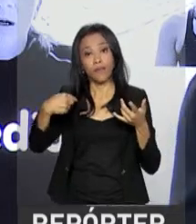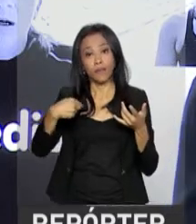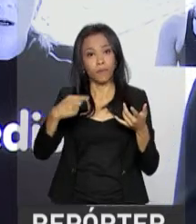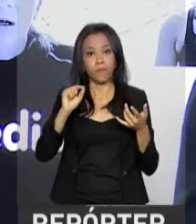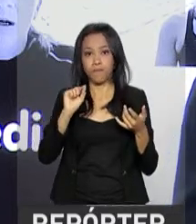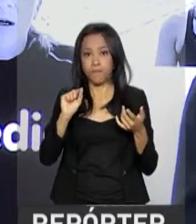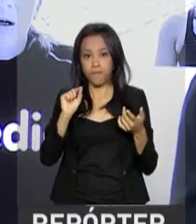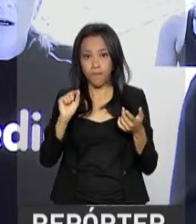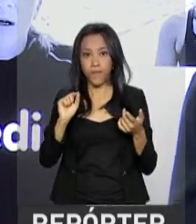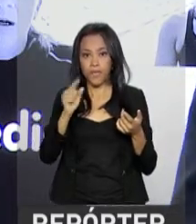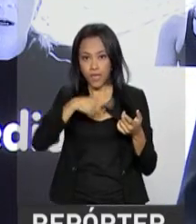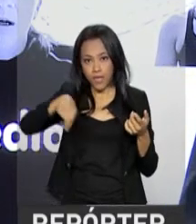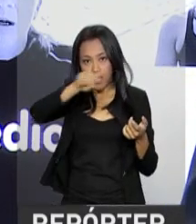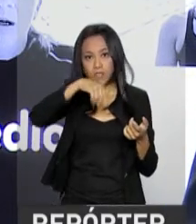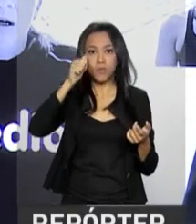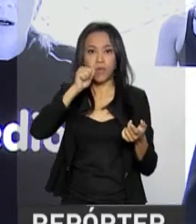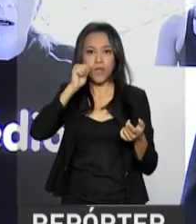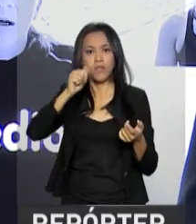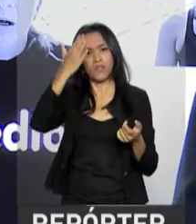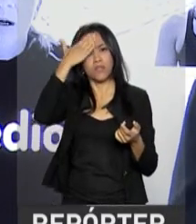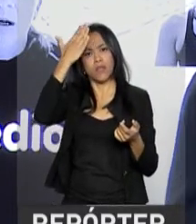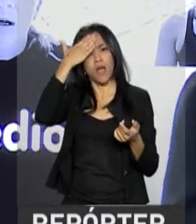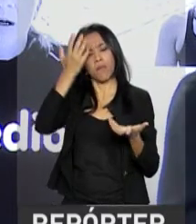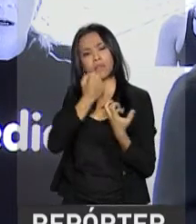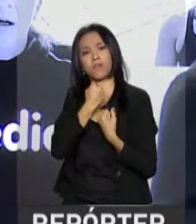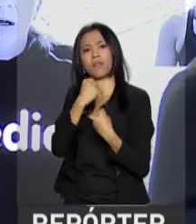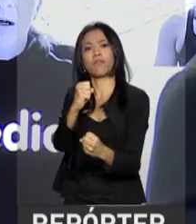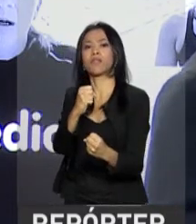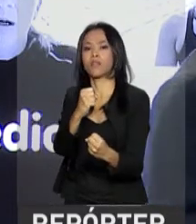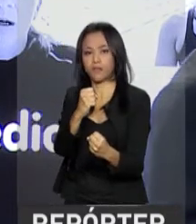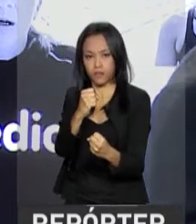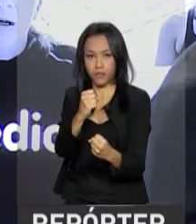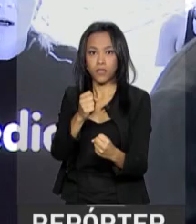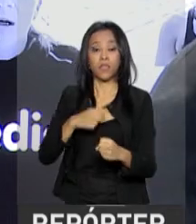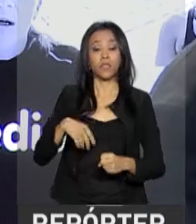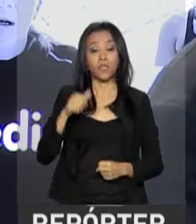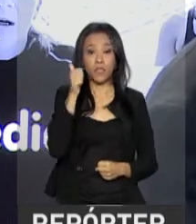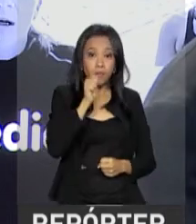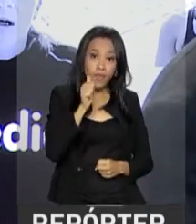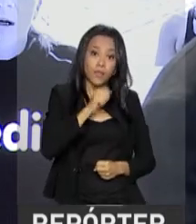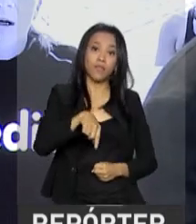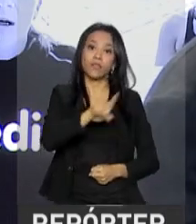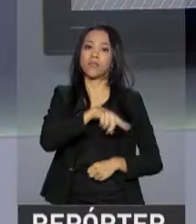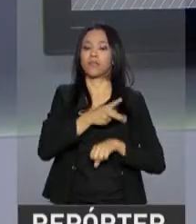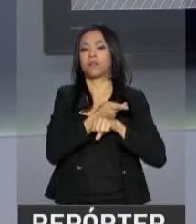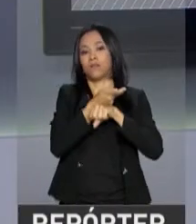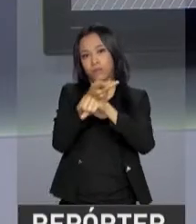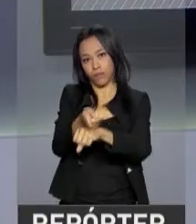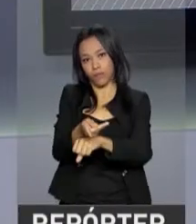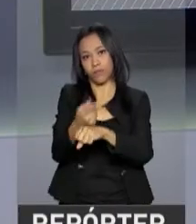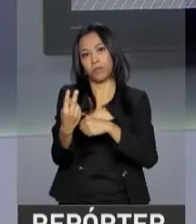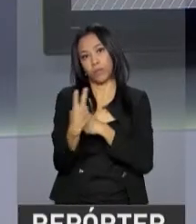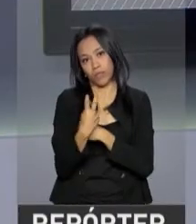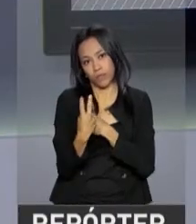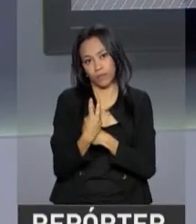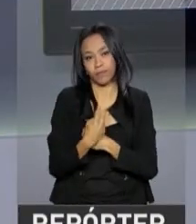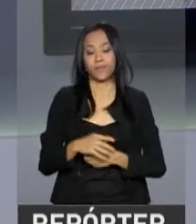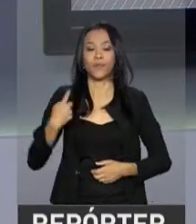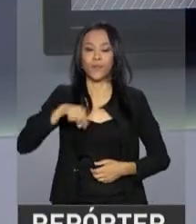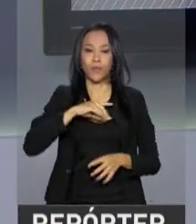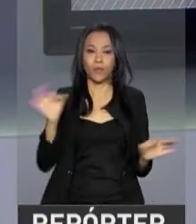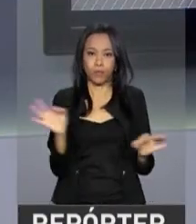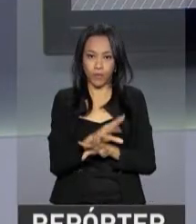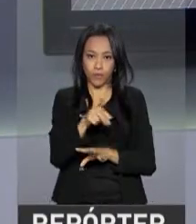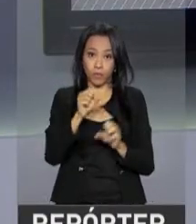para que as mulheres se defendam por que as mulheres busquem a proteção nós ficamos por